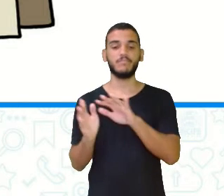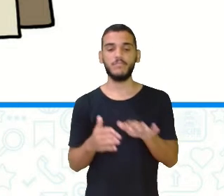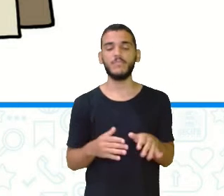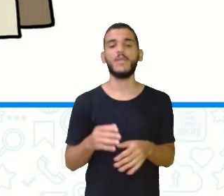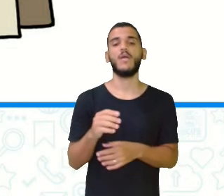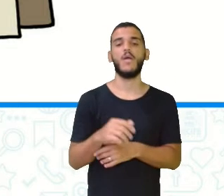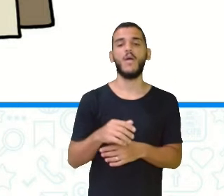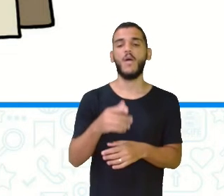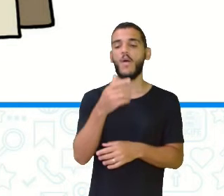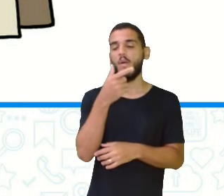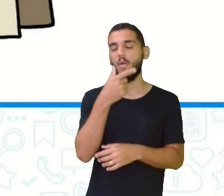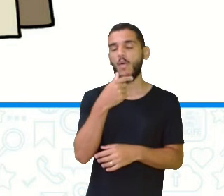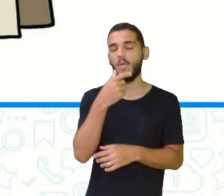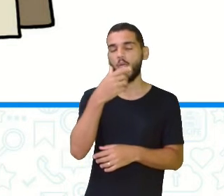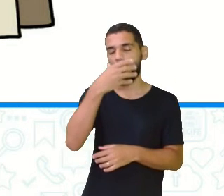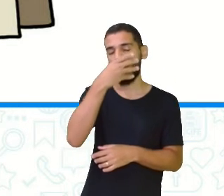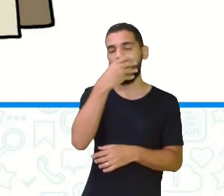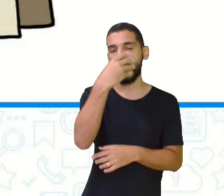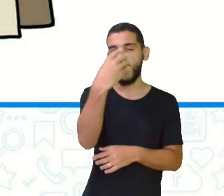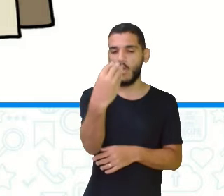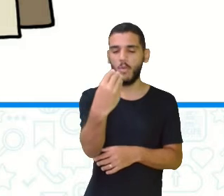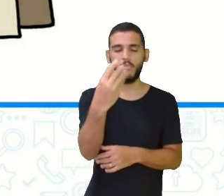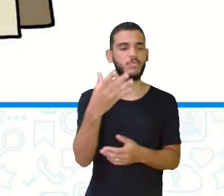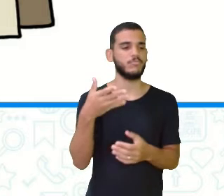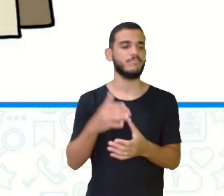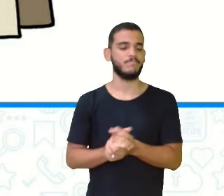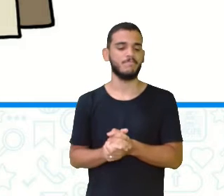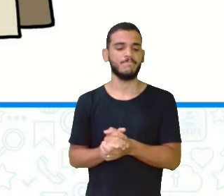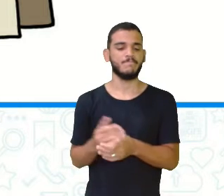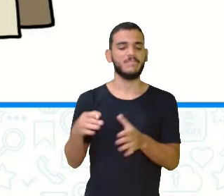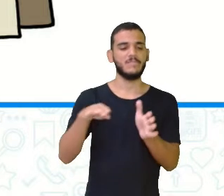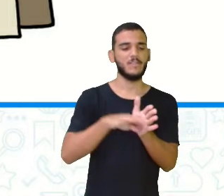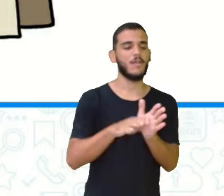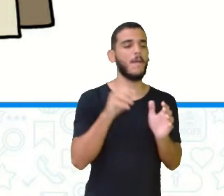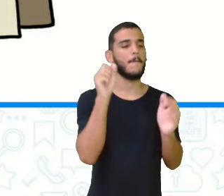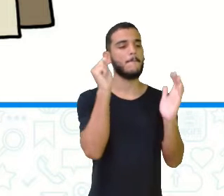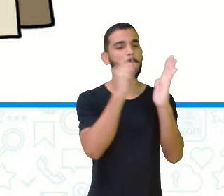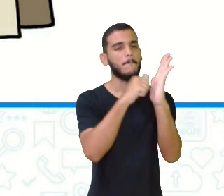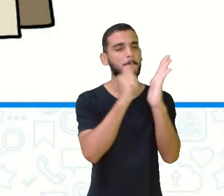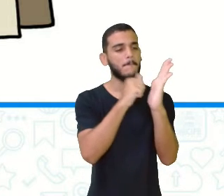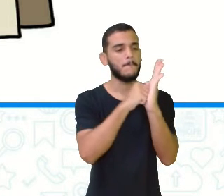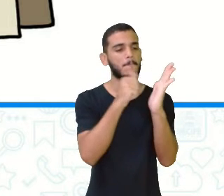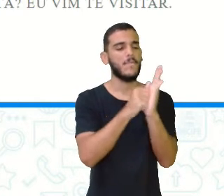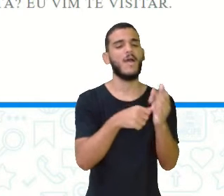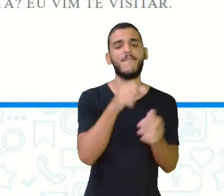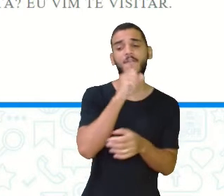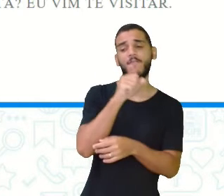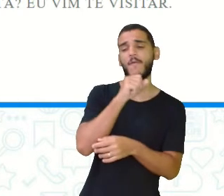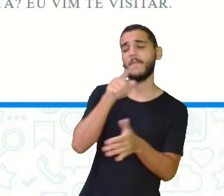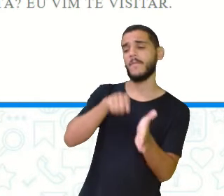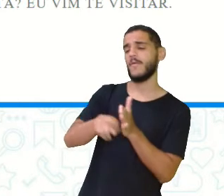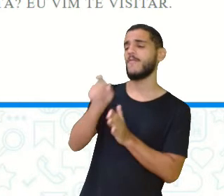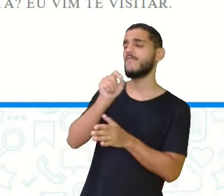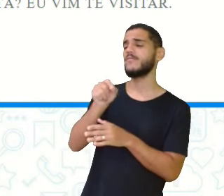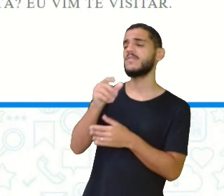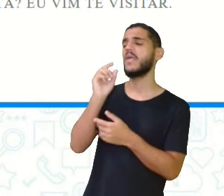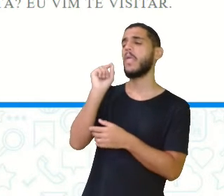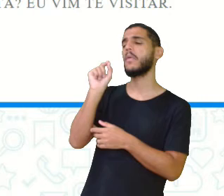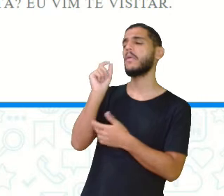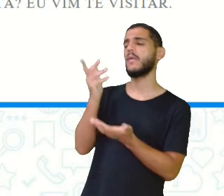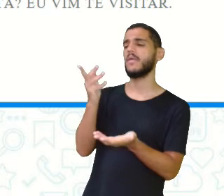vovó. Sou eu, respondeu o lobo, imitando a voz de Chapeuzinho. Num piscar de olhos, o